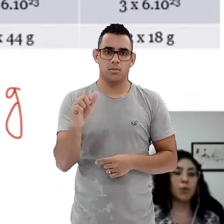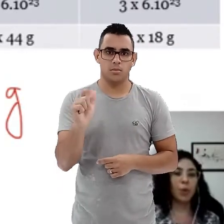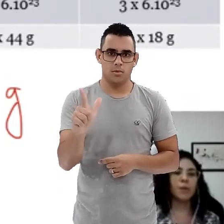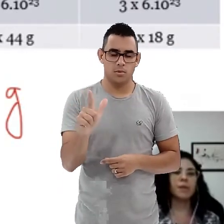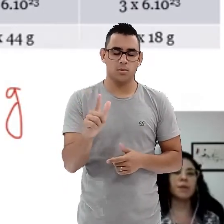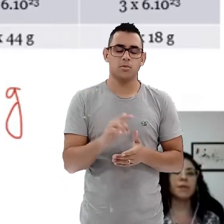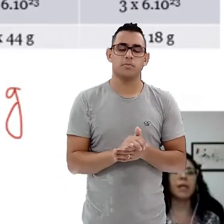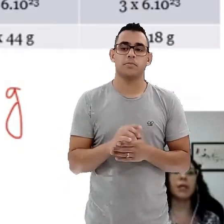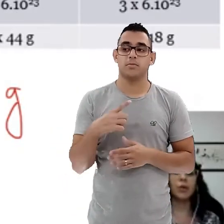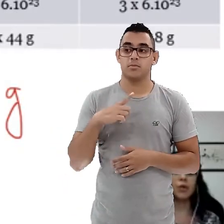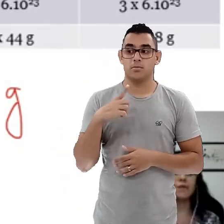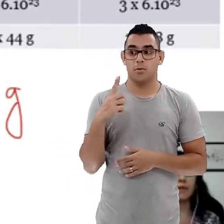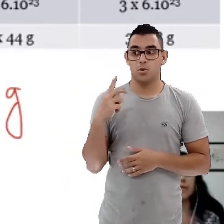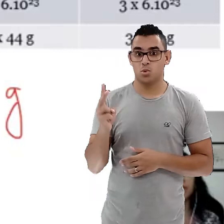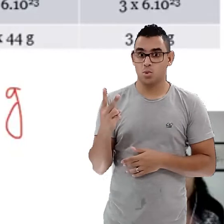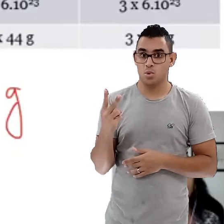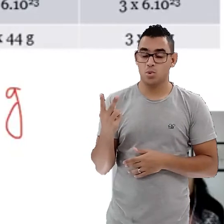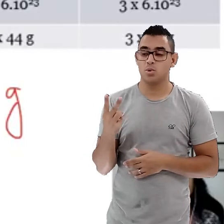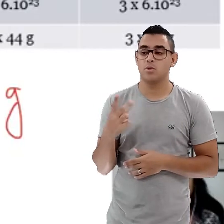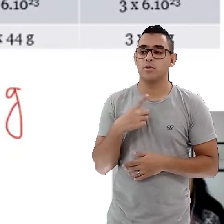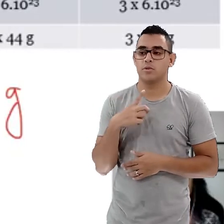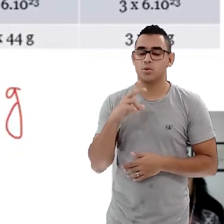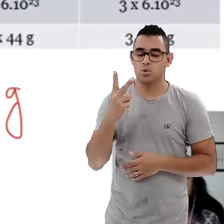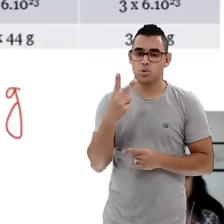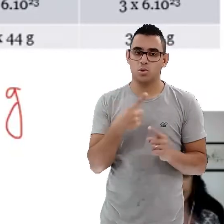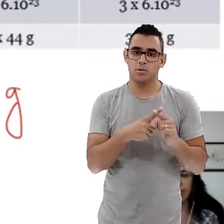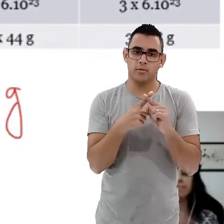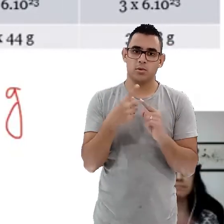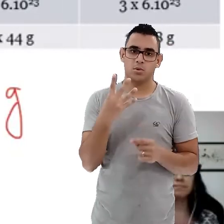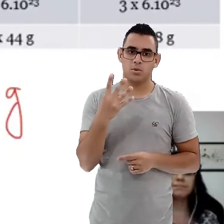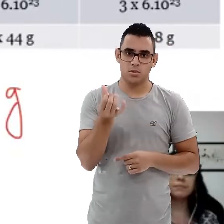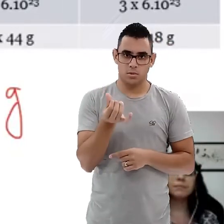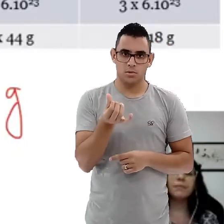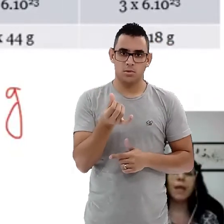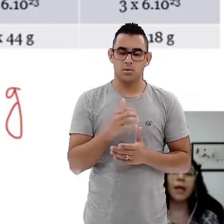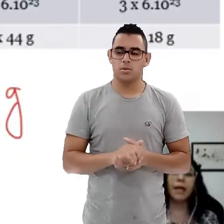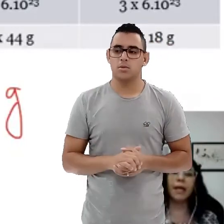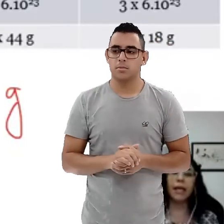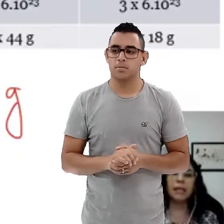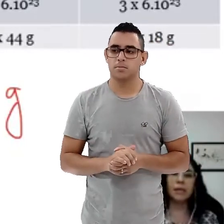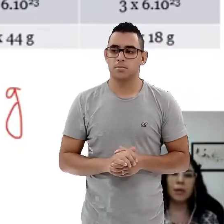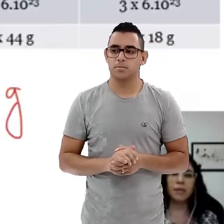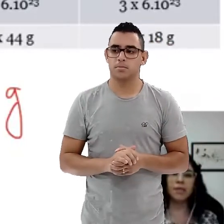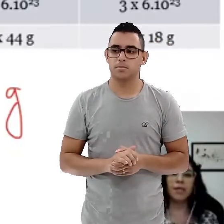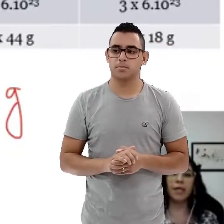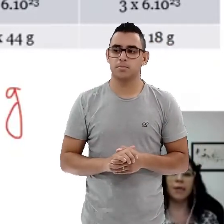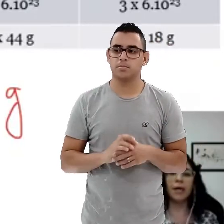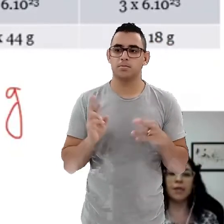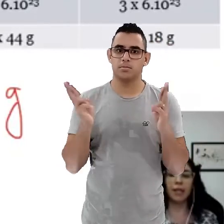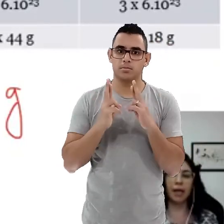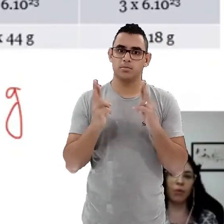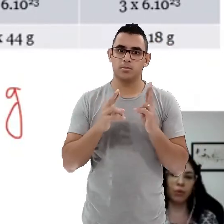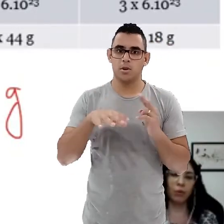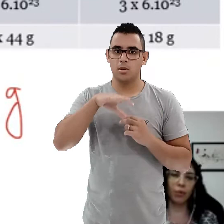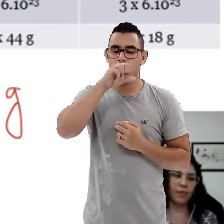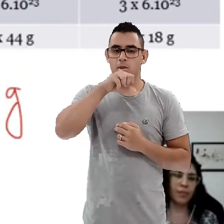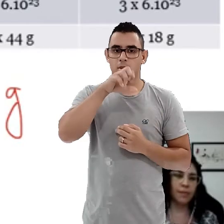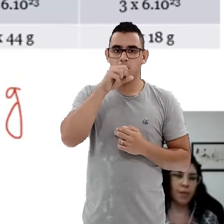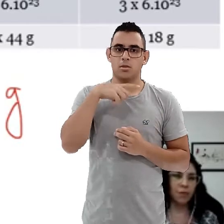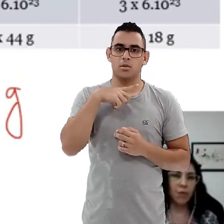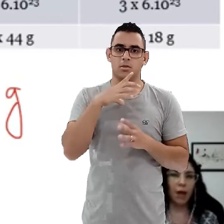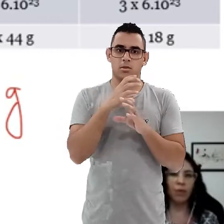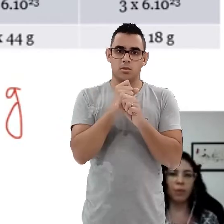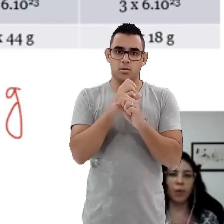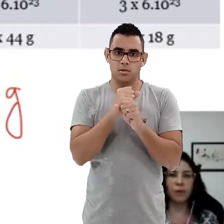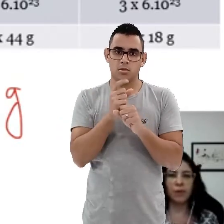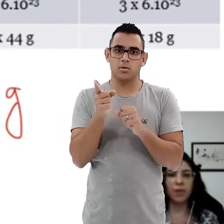exemplo, 2, então seria 2 vezes 46 gramas, tá? Em relação ao oxigênio, a gente fez esse